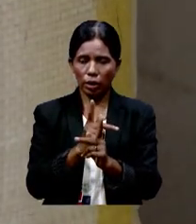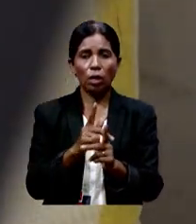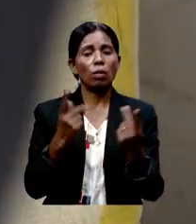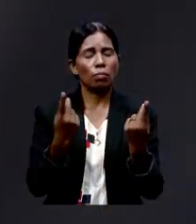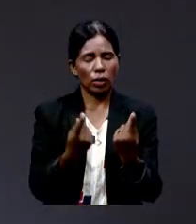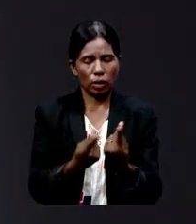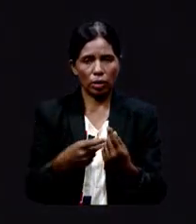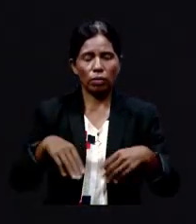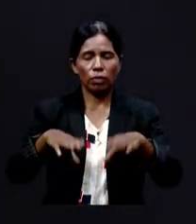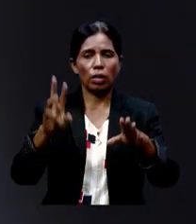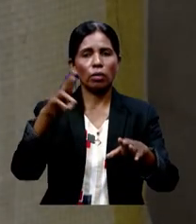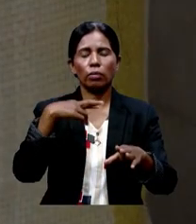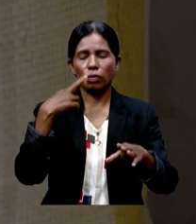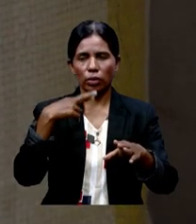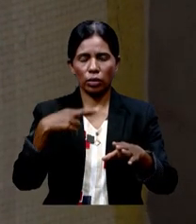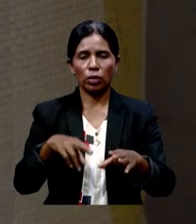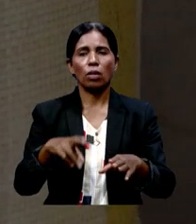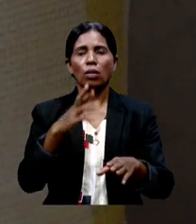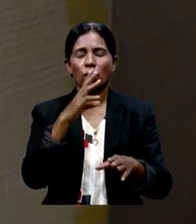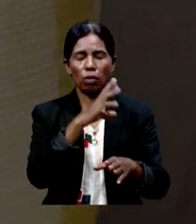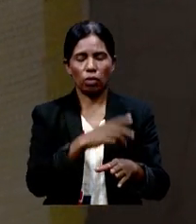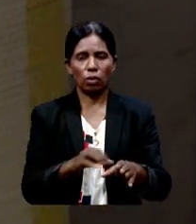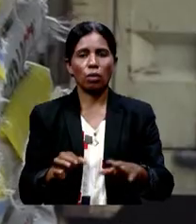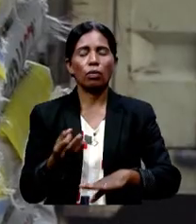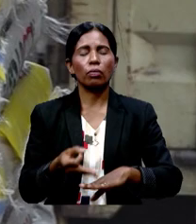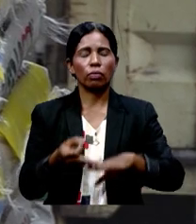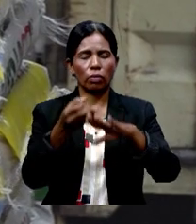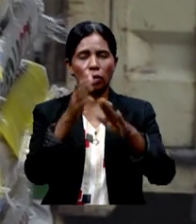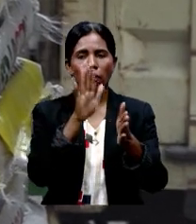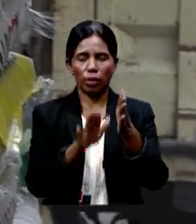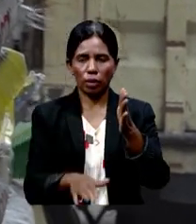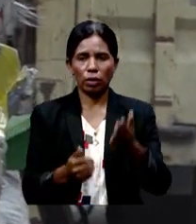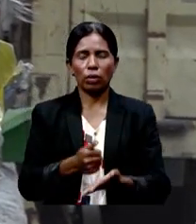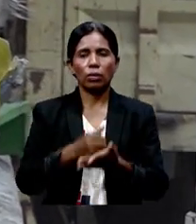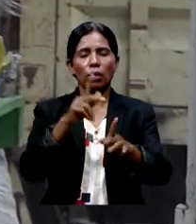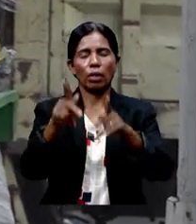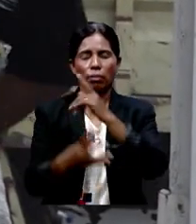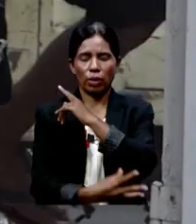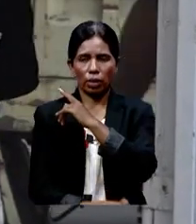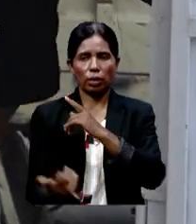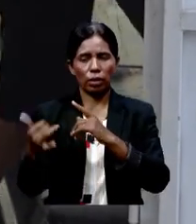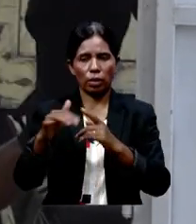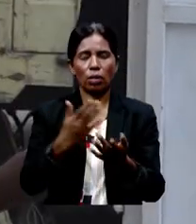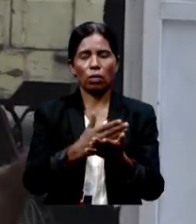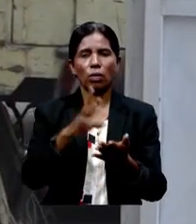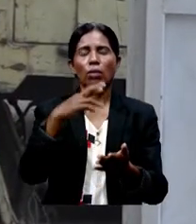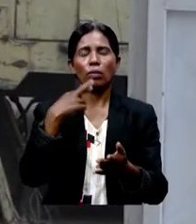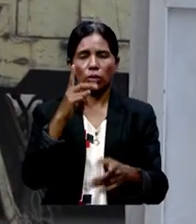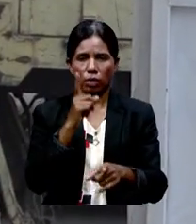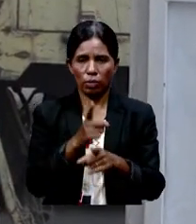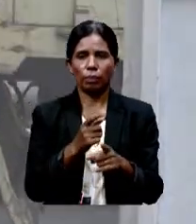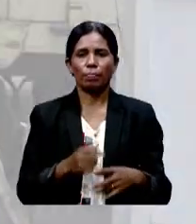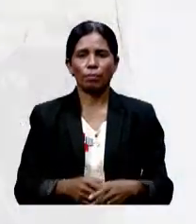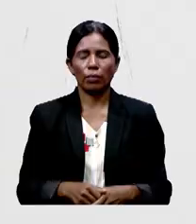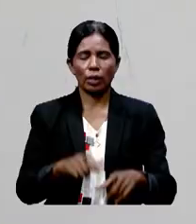de Fanfos, nebe, ou Folim Barato, ato facilita povo Kik. Sosa Fos Lofter, Karan Duni.